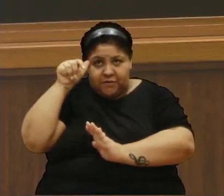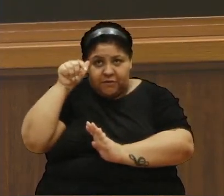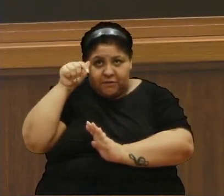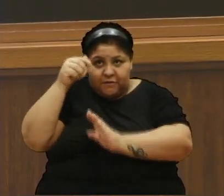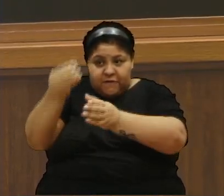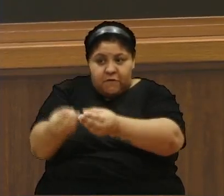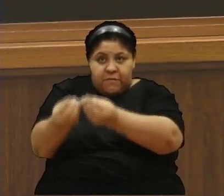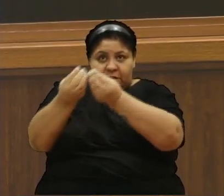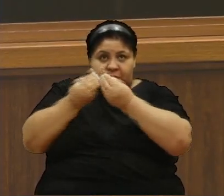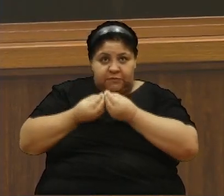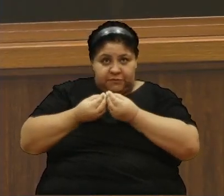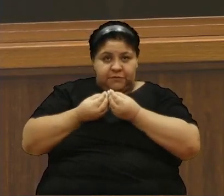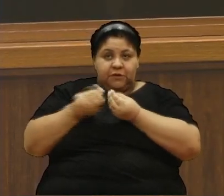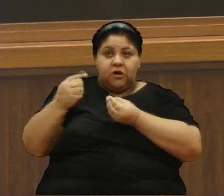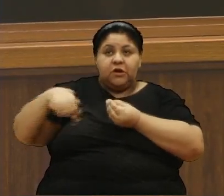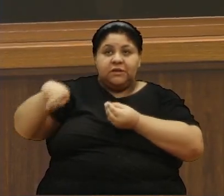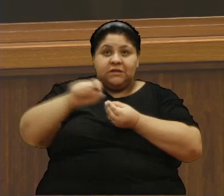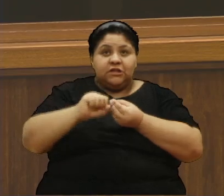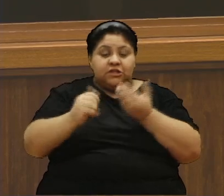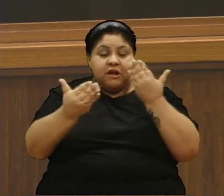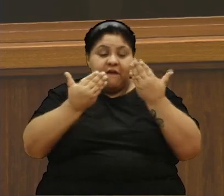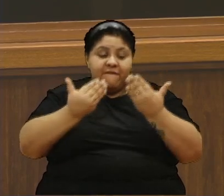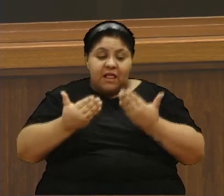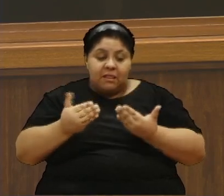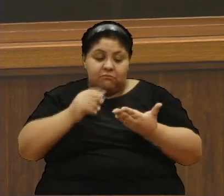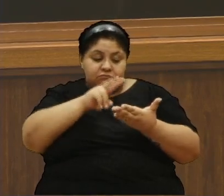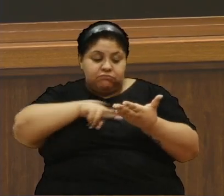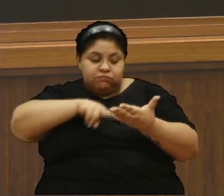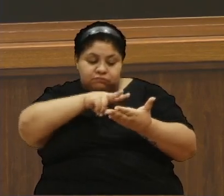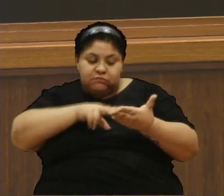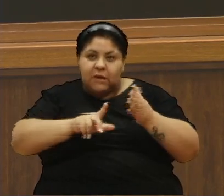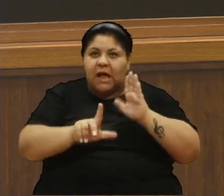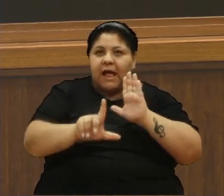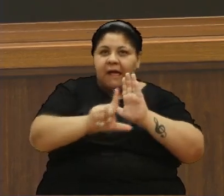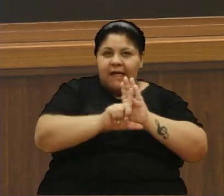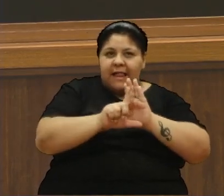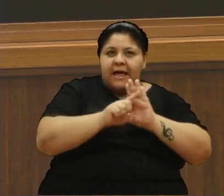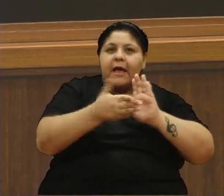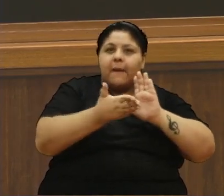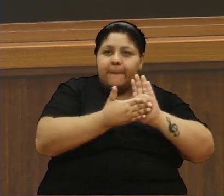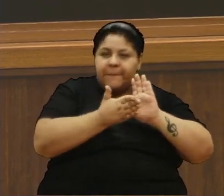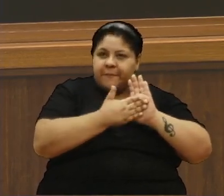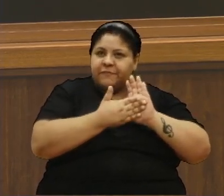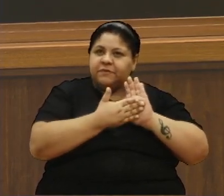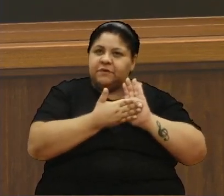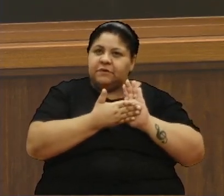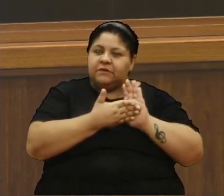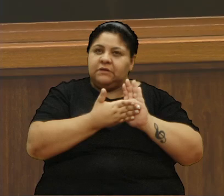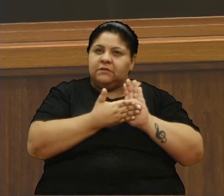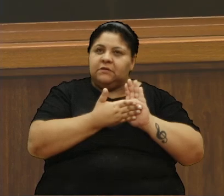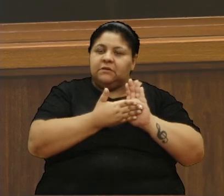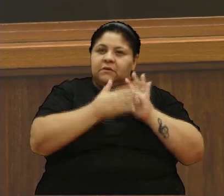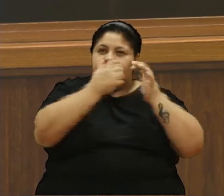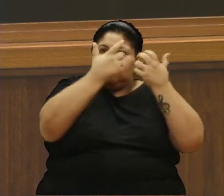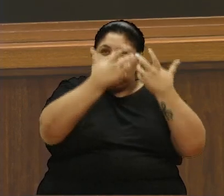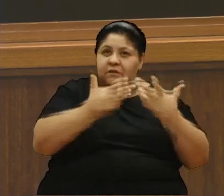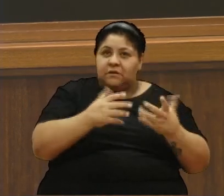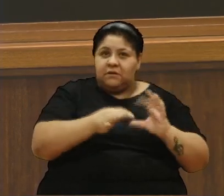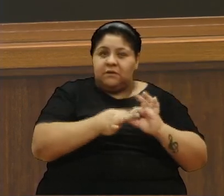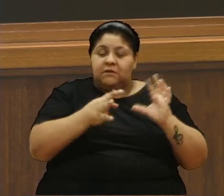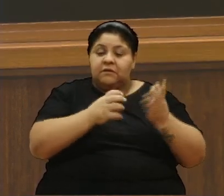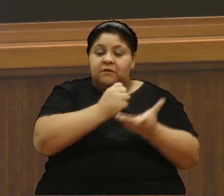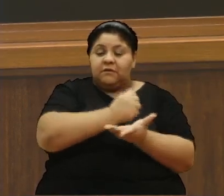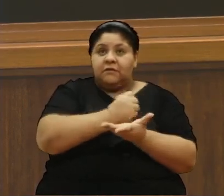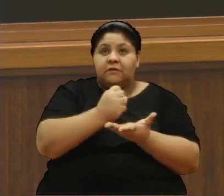nós. Então, se a gente analisa, né, a lei, a proposta, ele diz que autoriza a